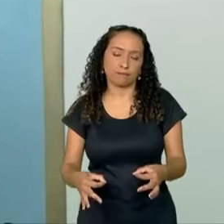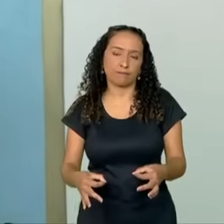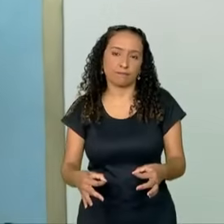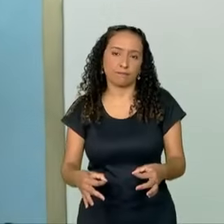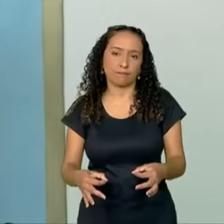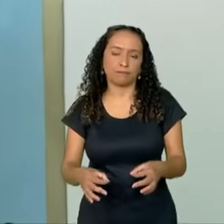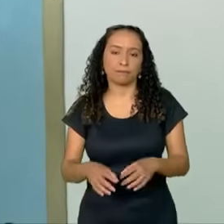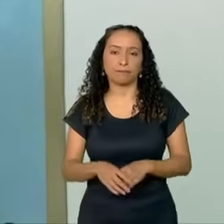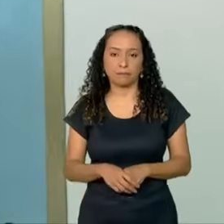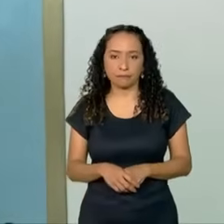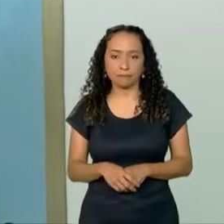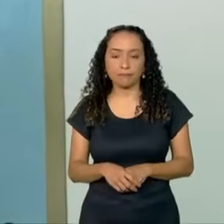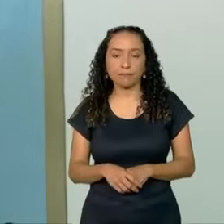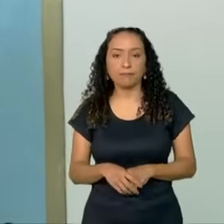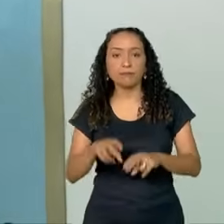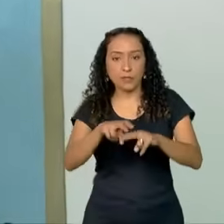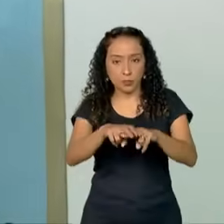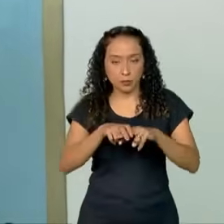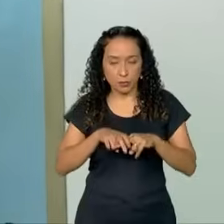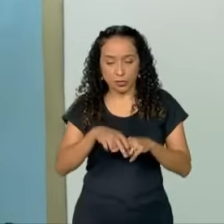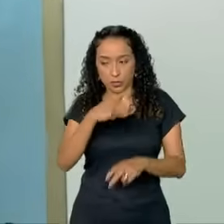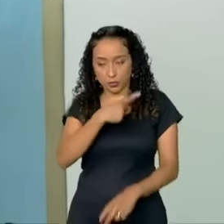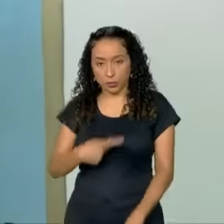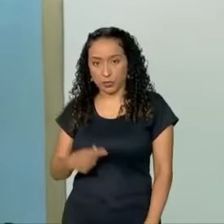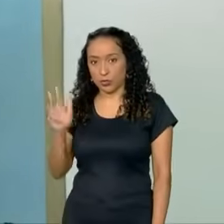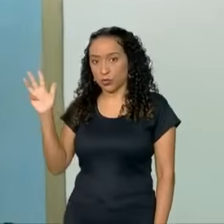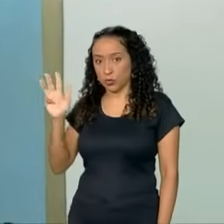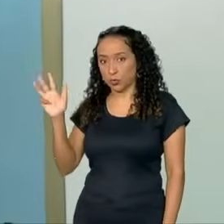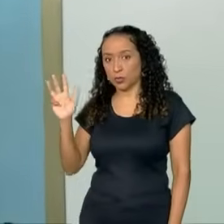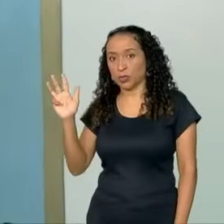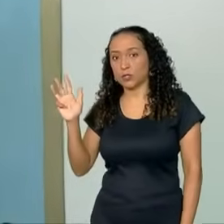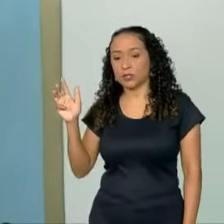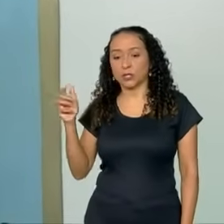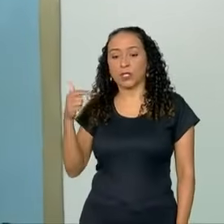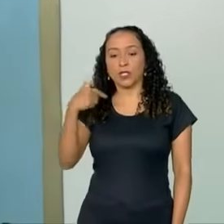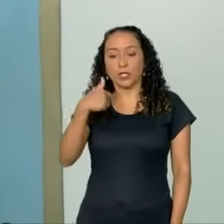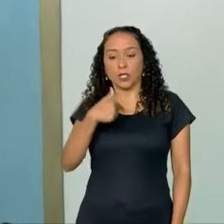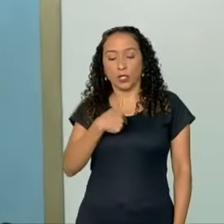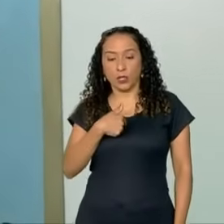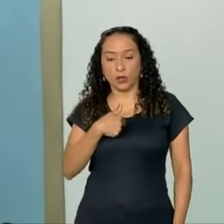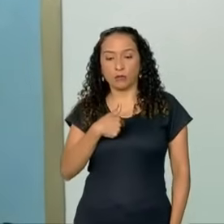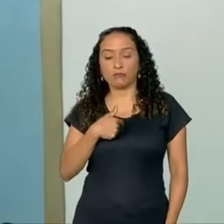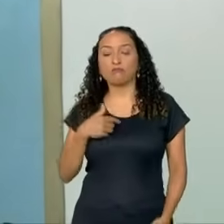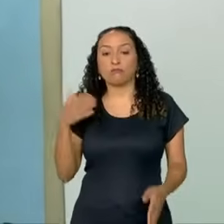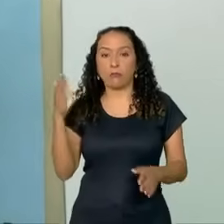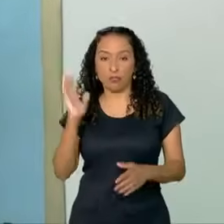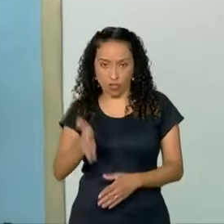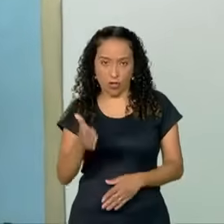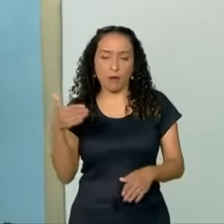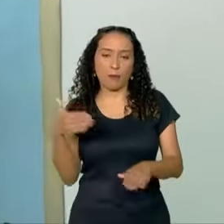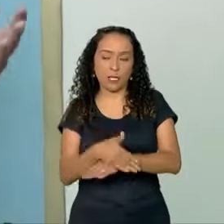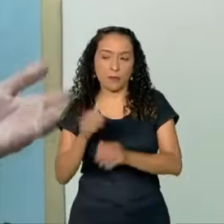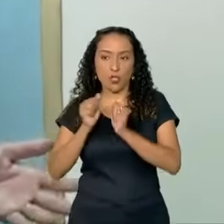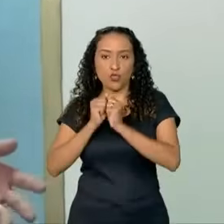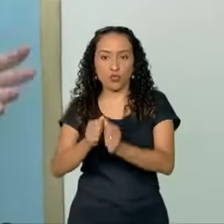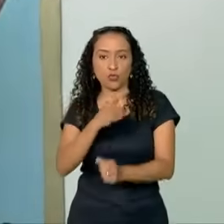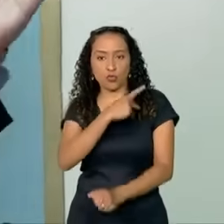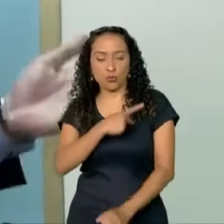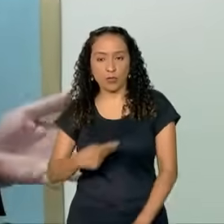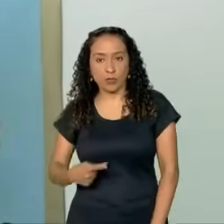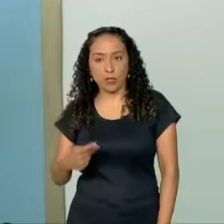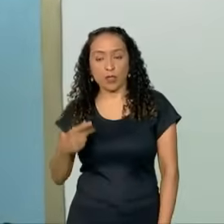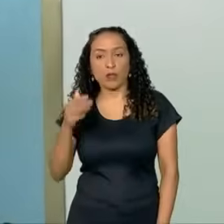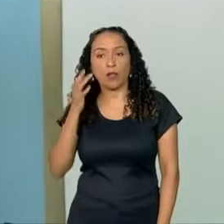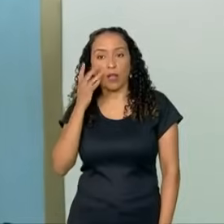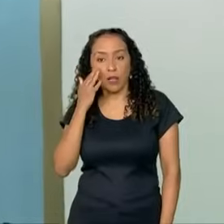e eficaz. Por isso, presidente Lula, eu participei junto com o presidente Arthur Lira,